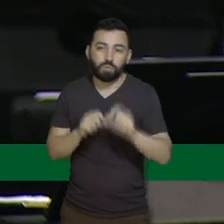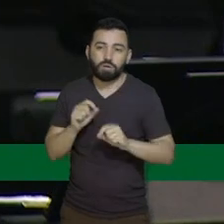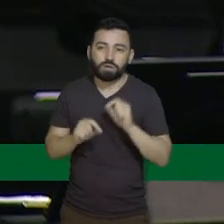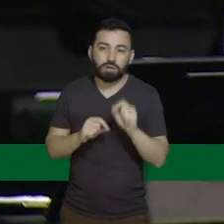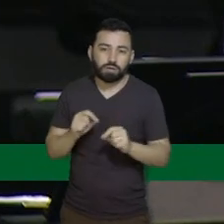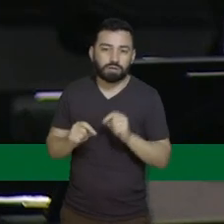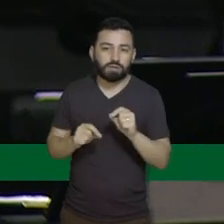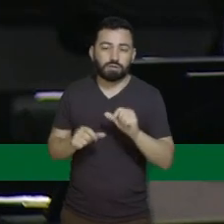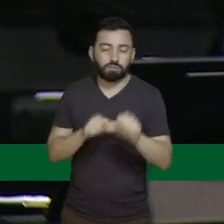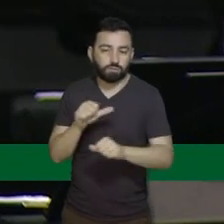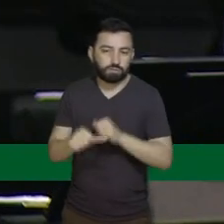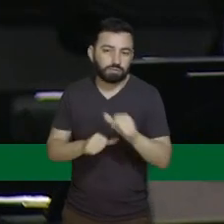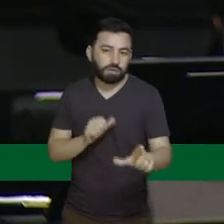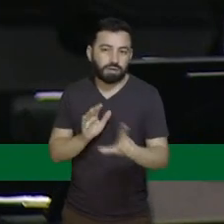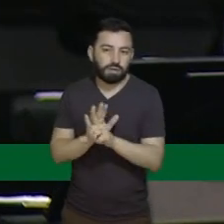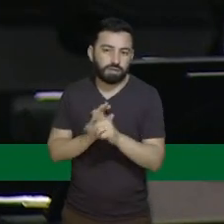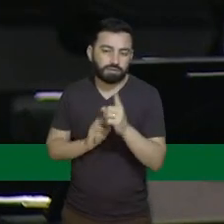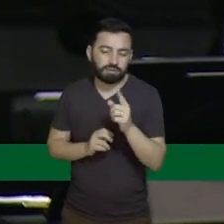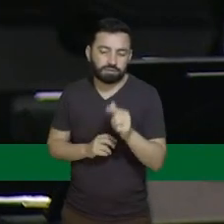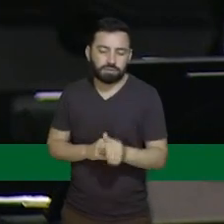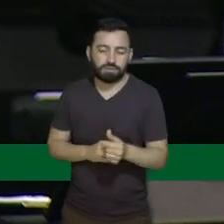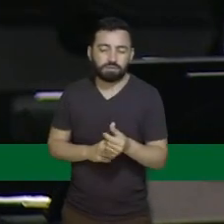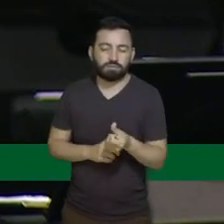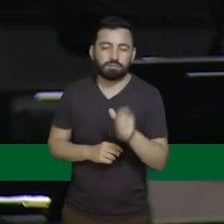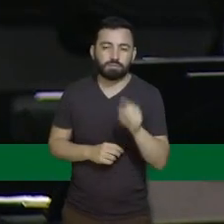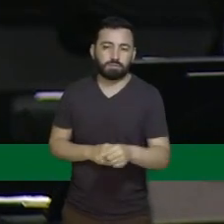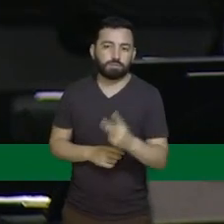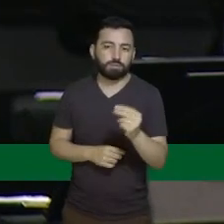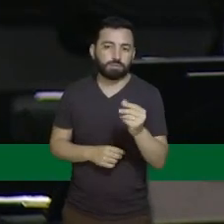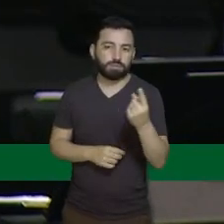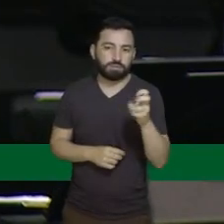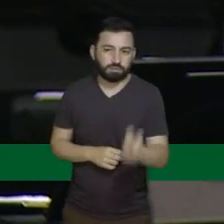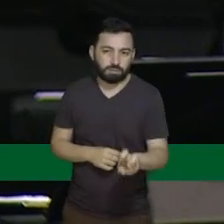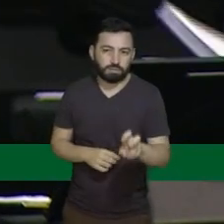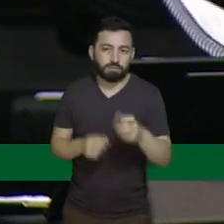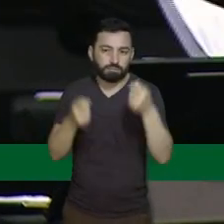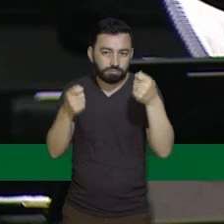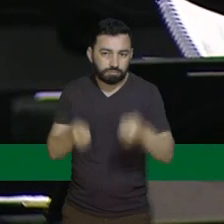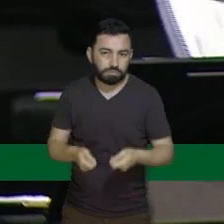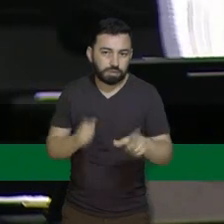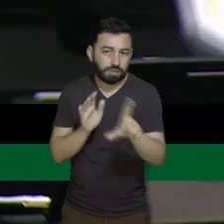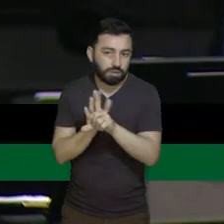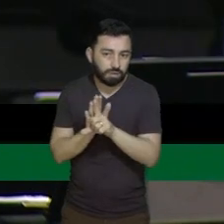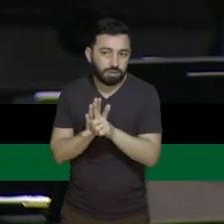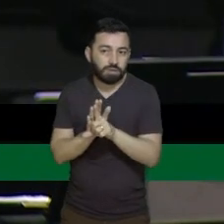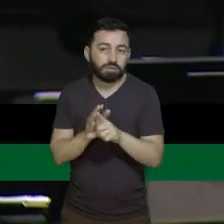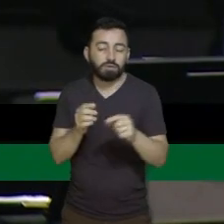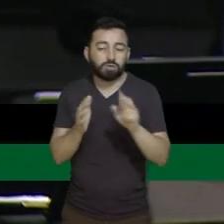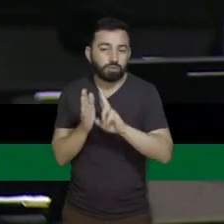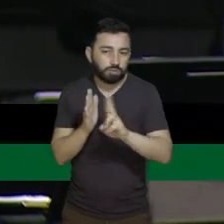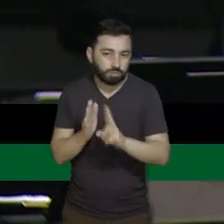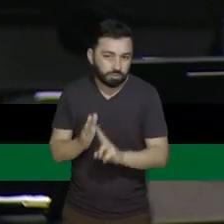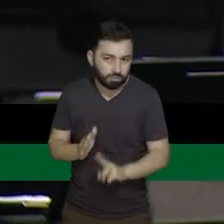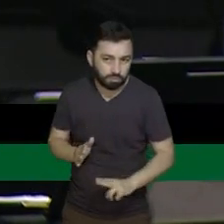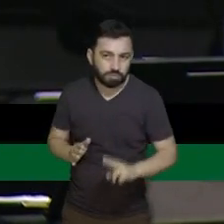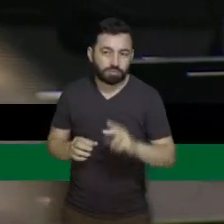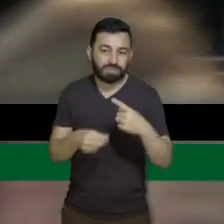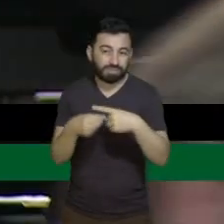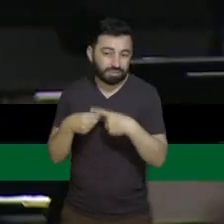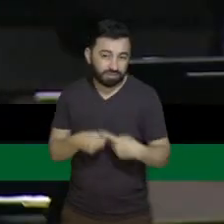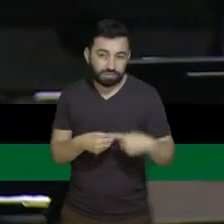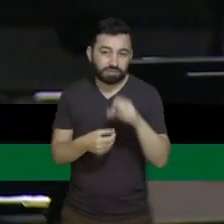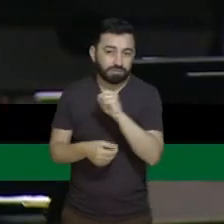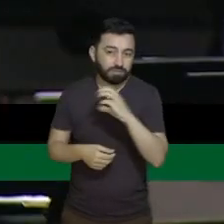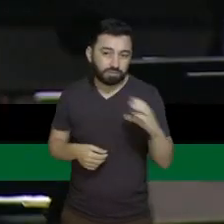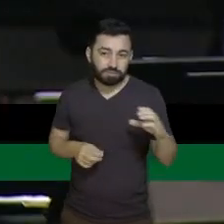lei 16.722 de 2015, que consolida as leis que conferem denominação adjetiva aos municípios catarinenses, com a finalidade